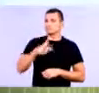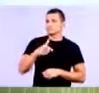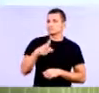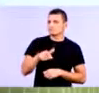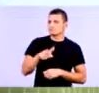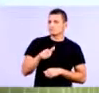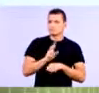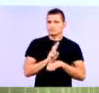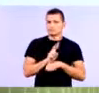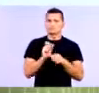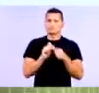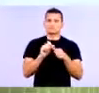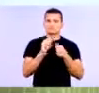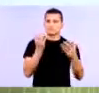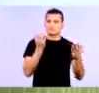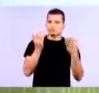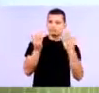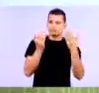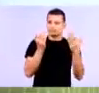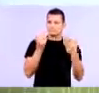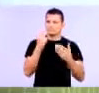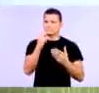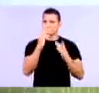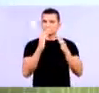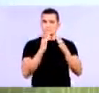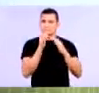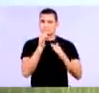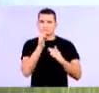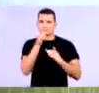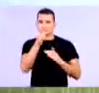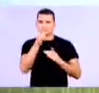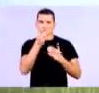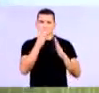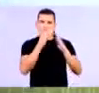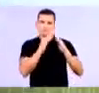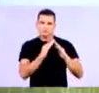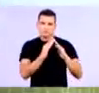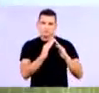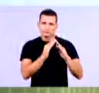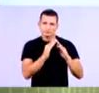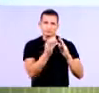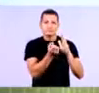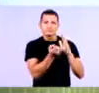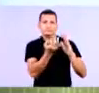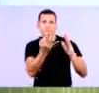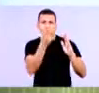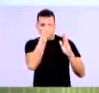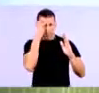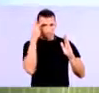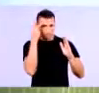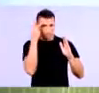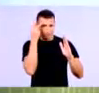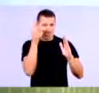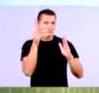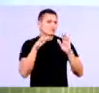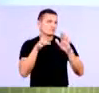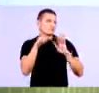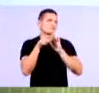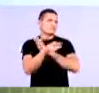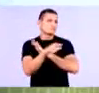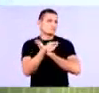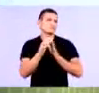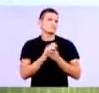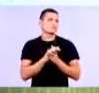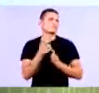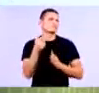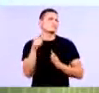uma analogia à sua casa. Se você mora com mais de uma pessoa, às vezes você pergunta, escuta, não